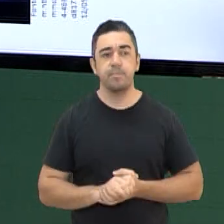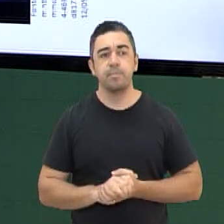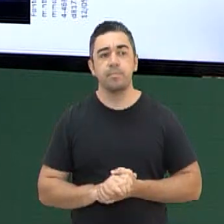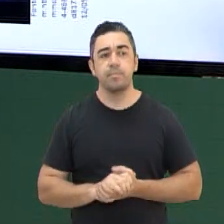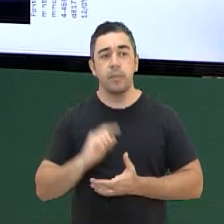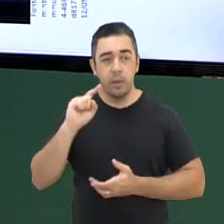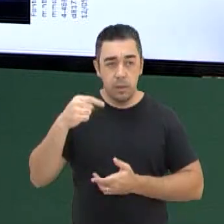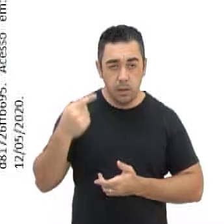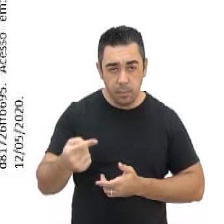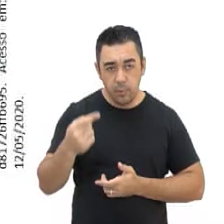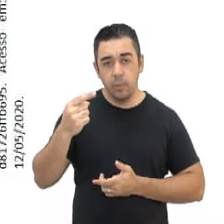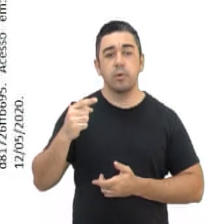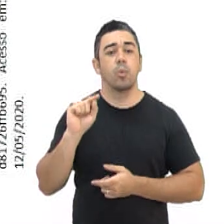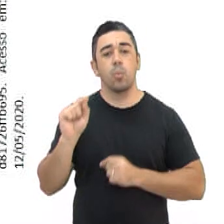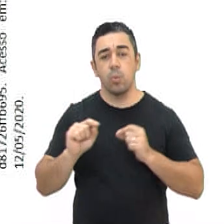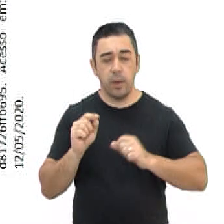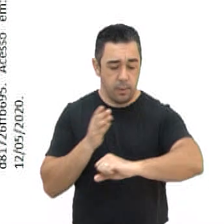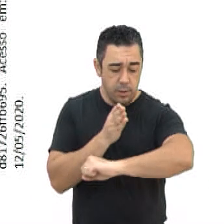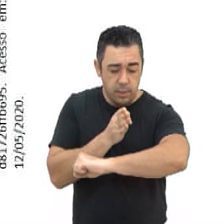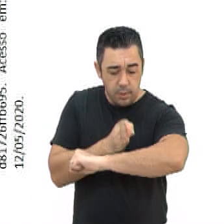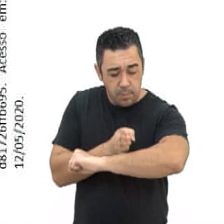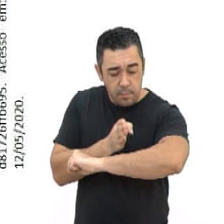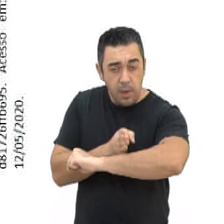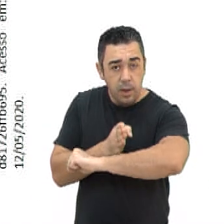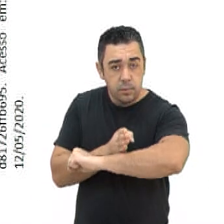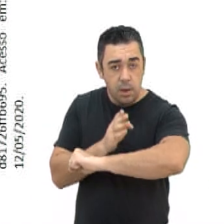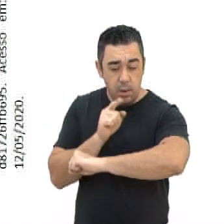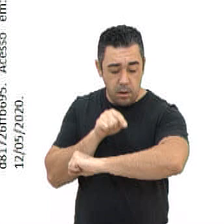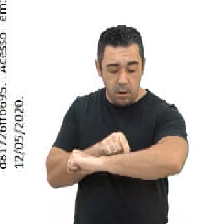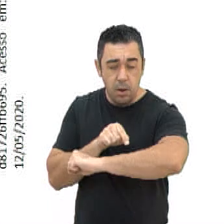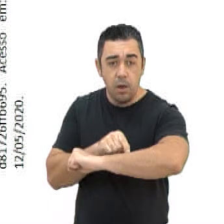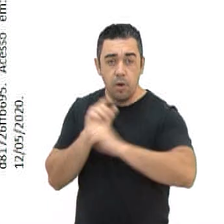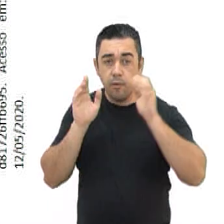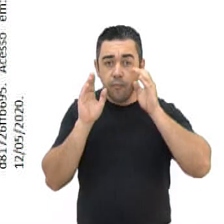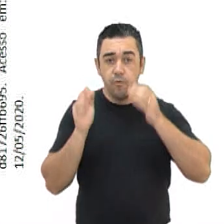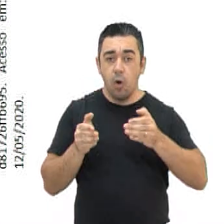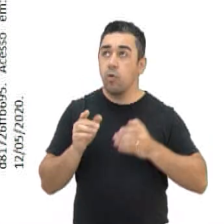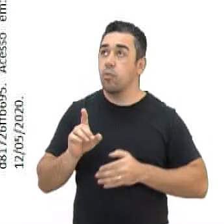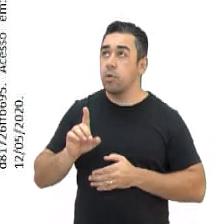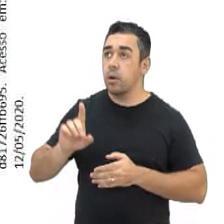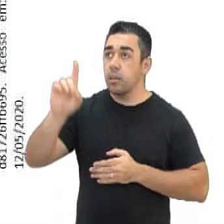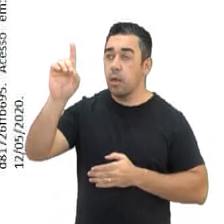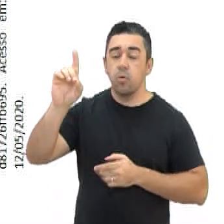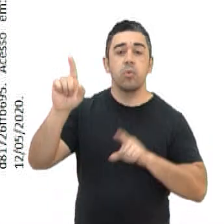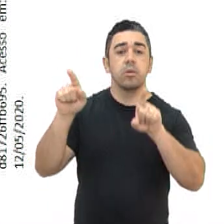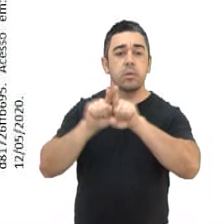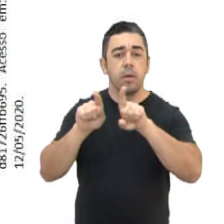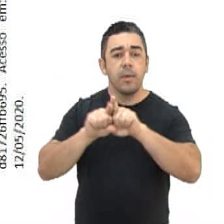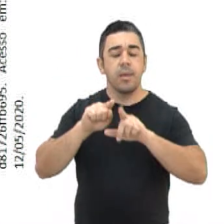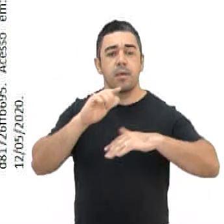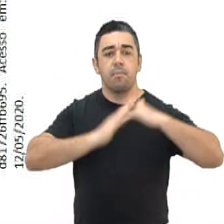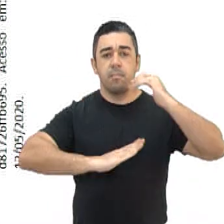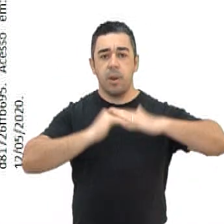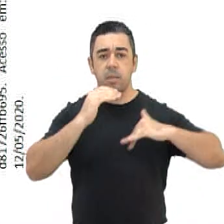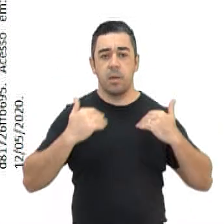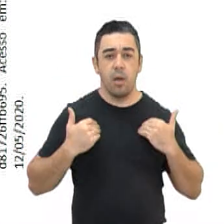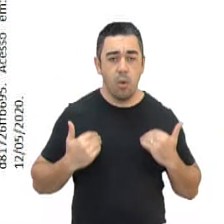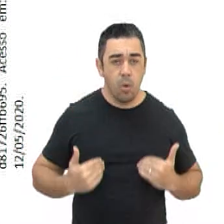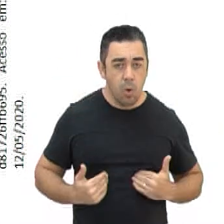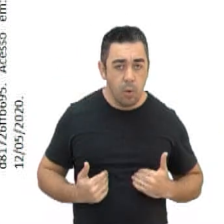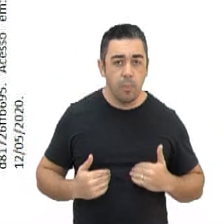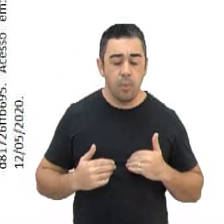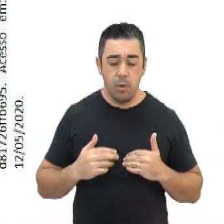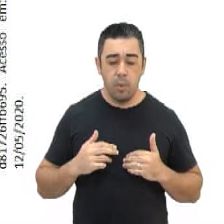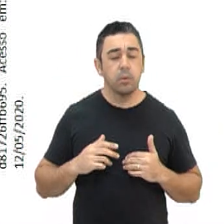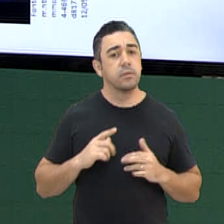Depois avançamos para a Idade Média, no qual o foco era Deus, e então as práticas corporais relacionadas